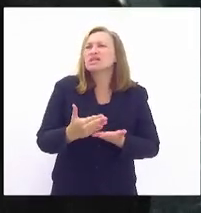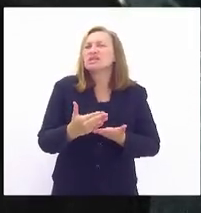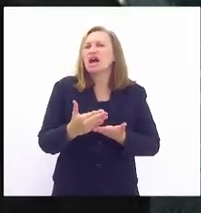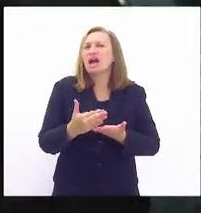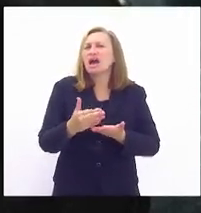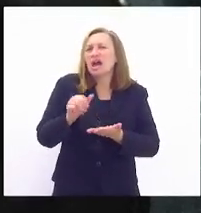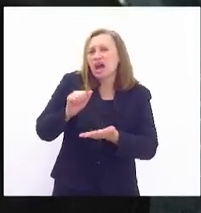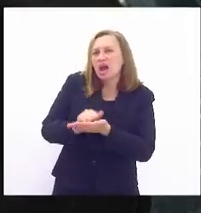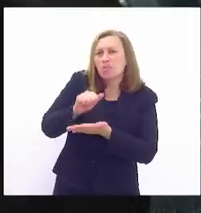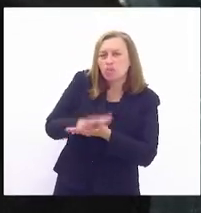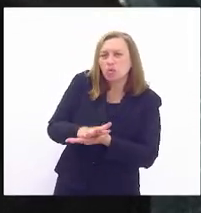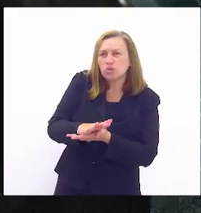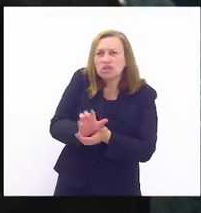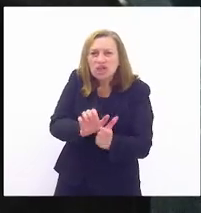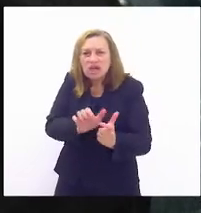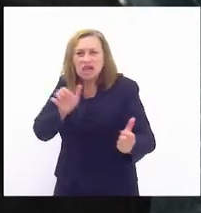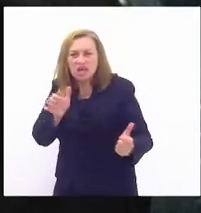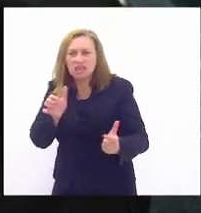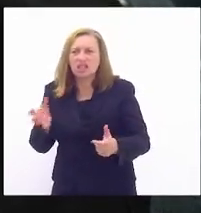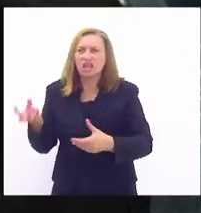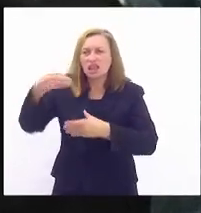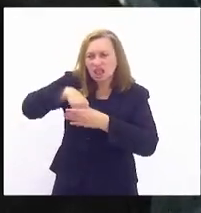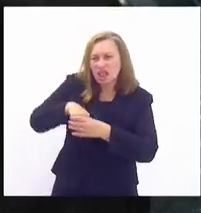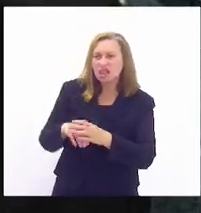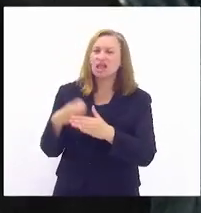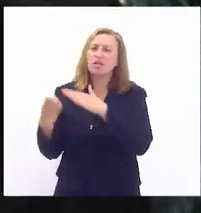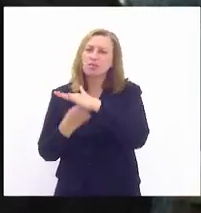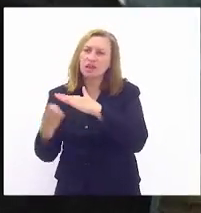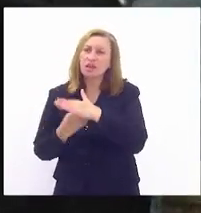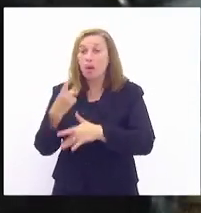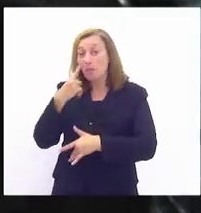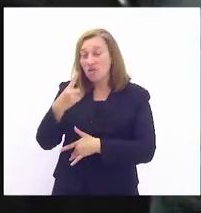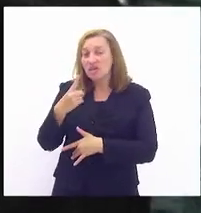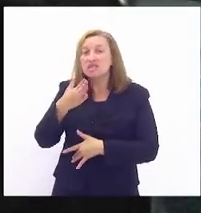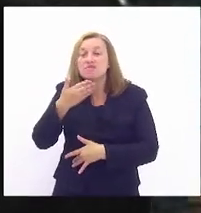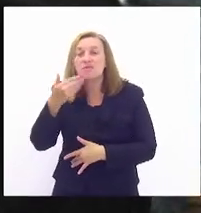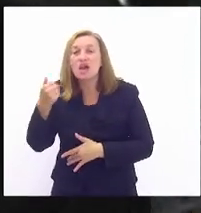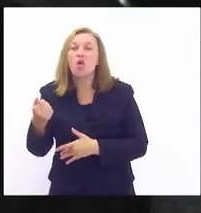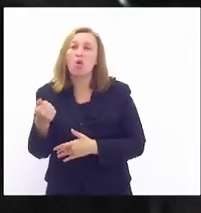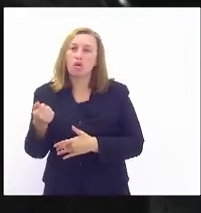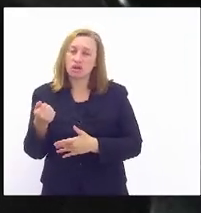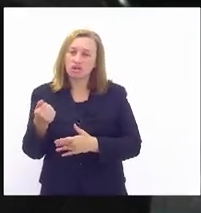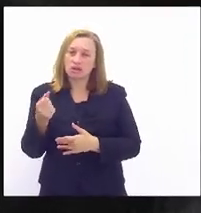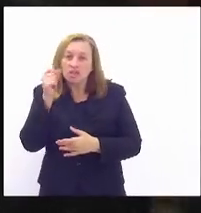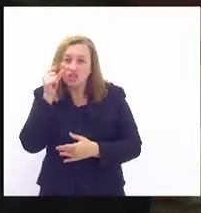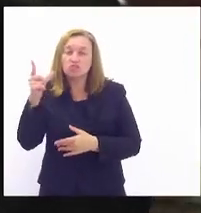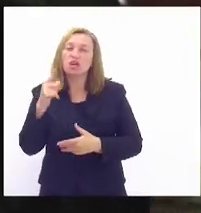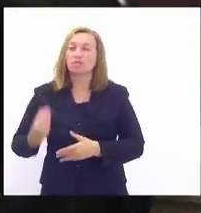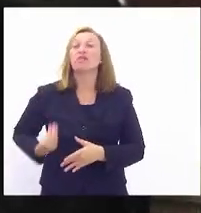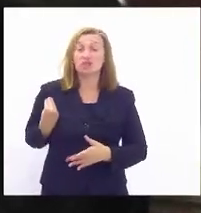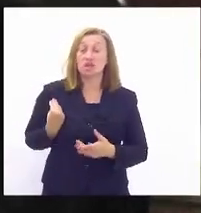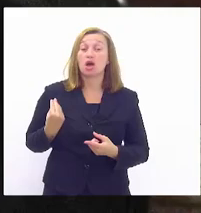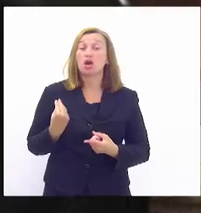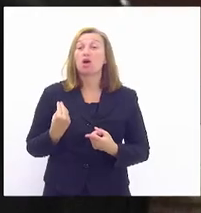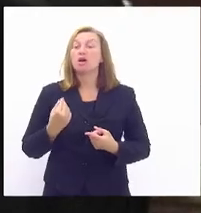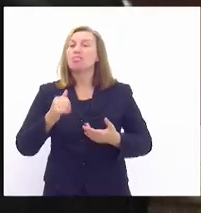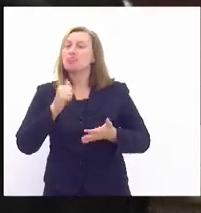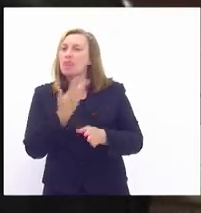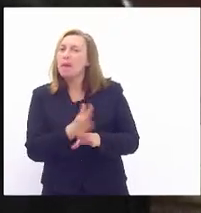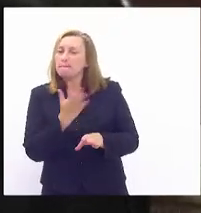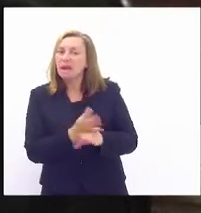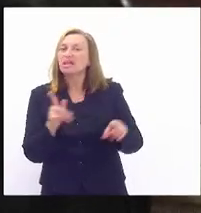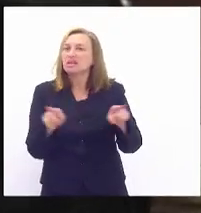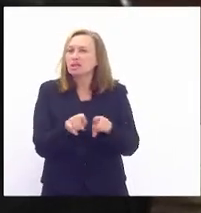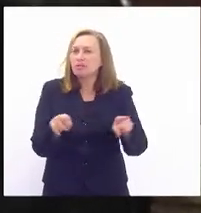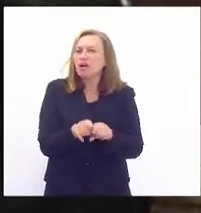multas arrogantes dentro da empresa para ver se ela acorda para a vida. Na prática também